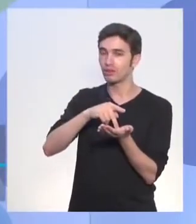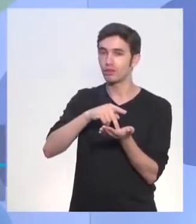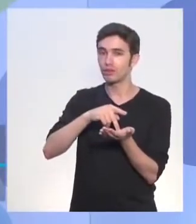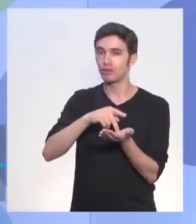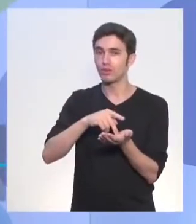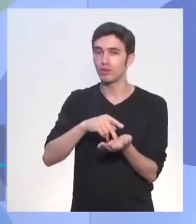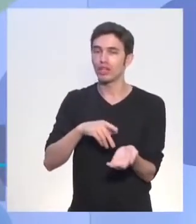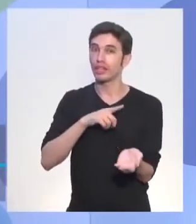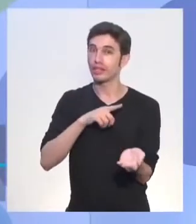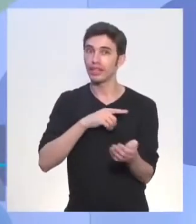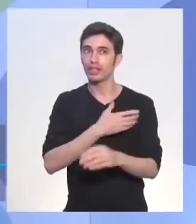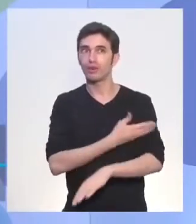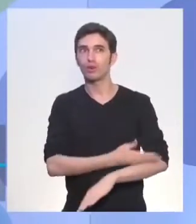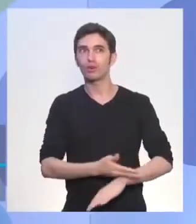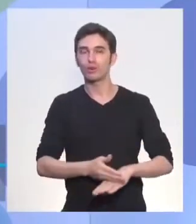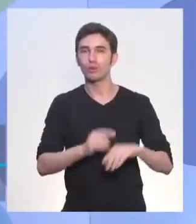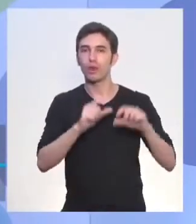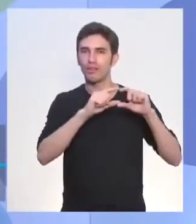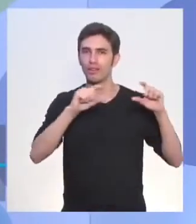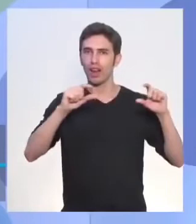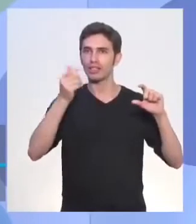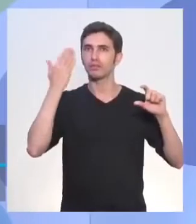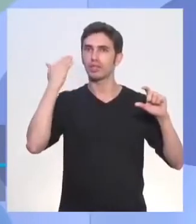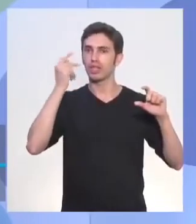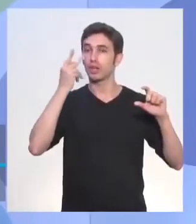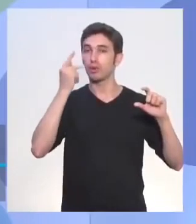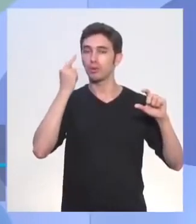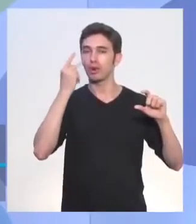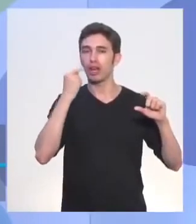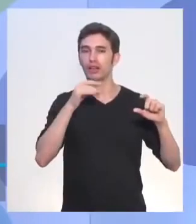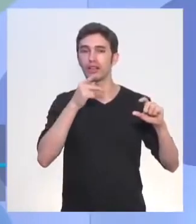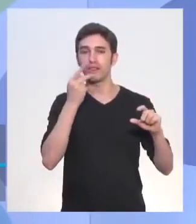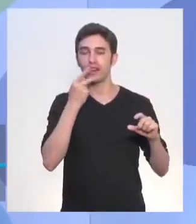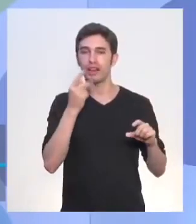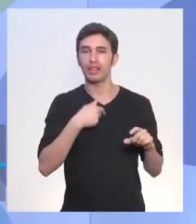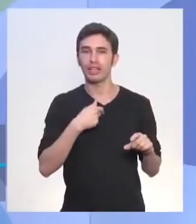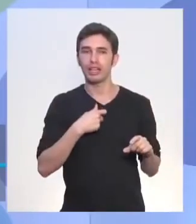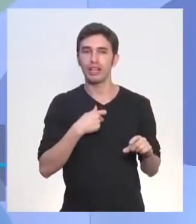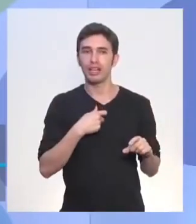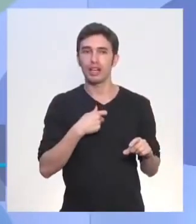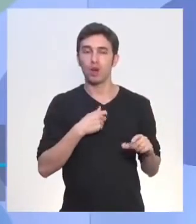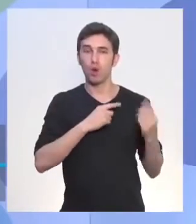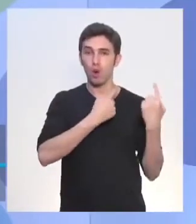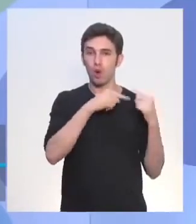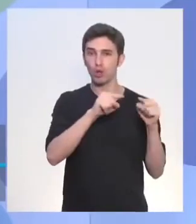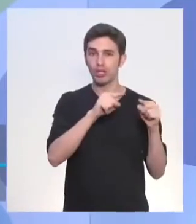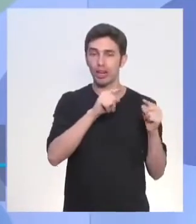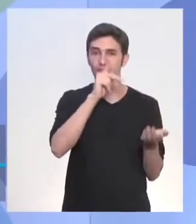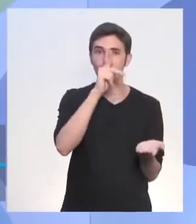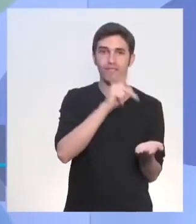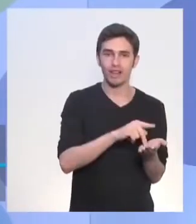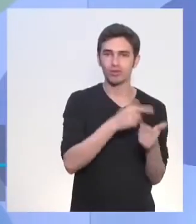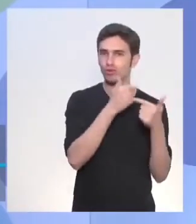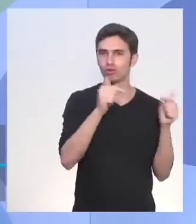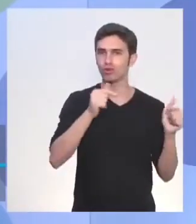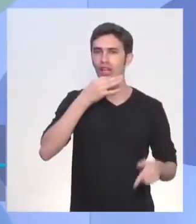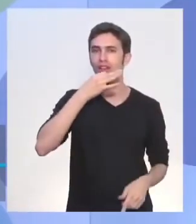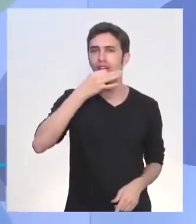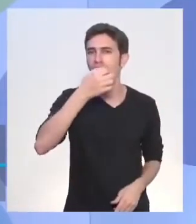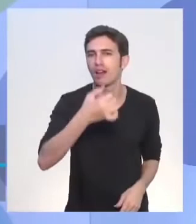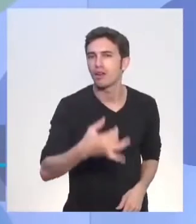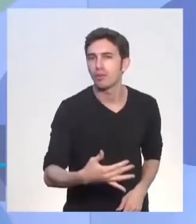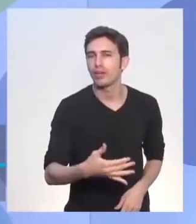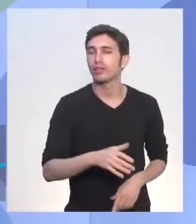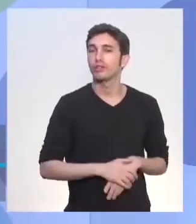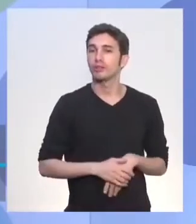até um dizer muito antigo, né, contra fatos não há argumentos. Então, quando são fatos, não dá para